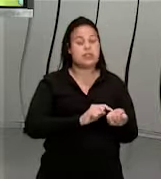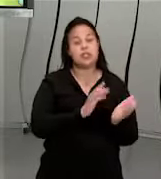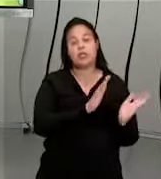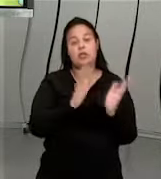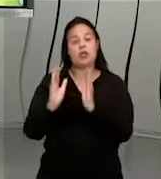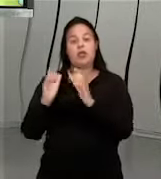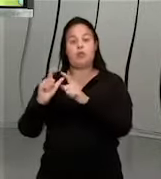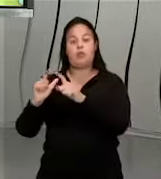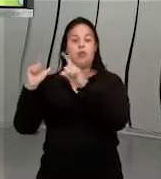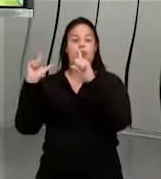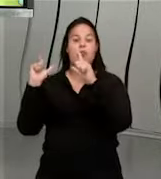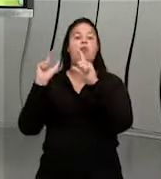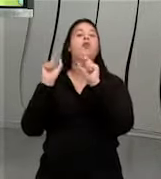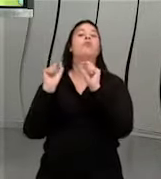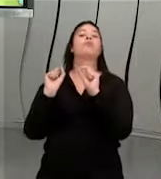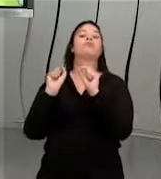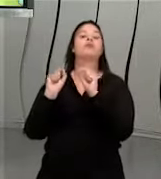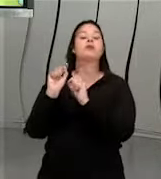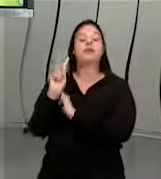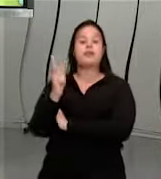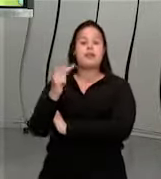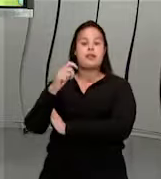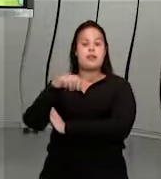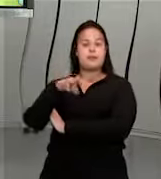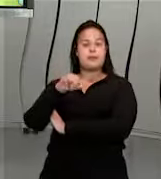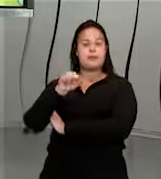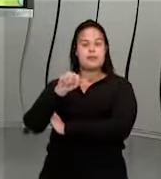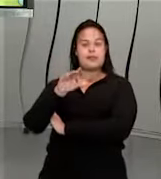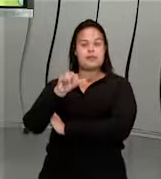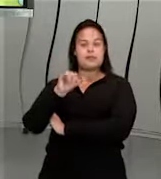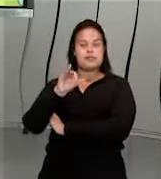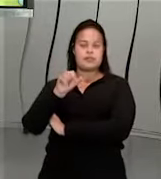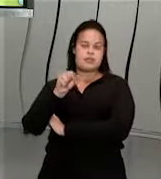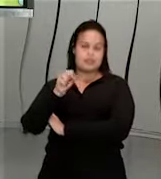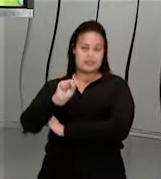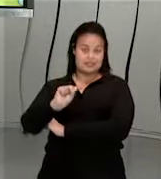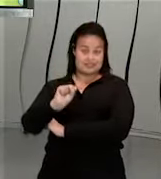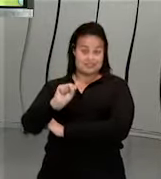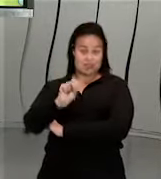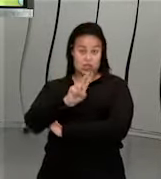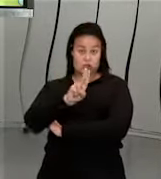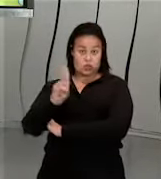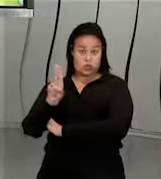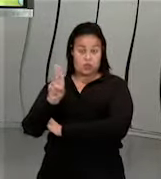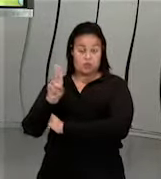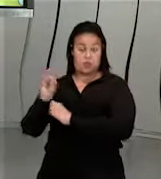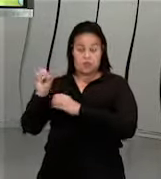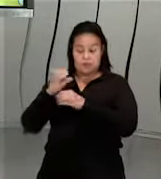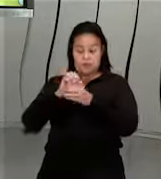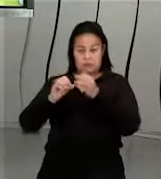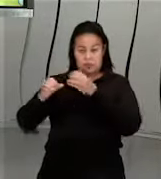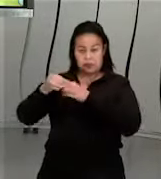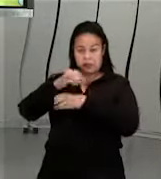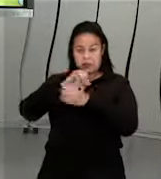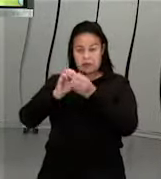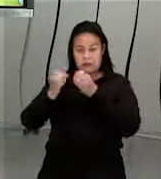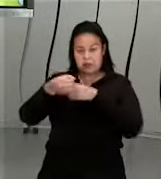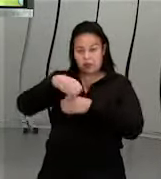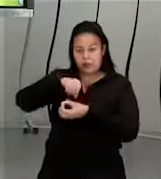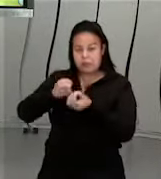a gente vai ter a imagem das hemácias, que são também chamados de glóbulos vermelhos. Elas